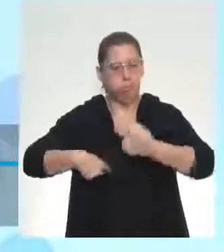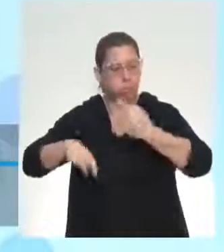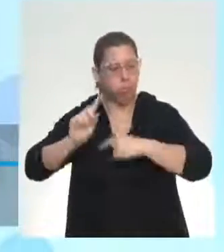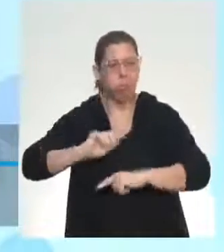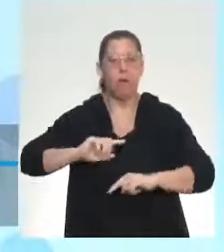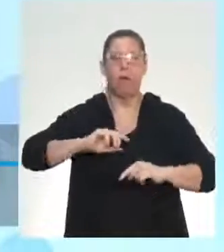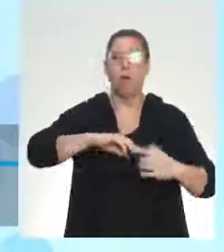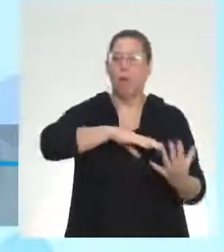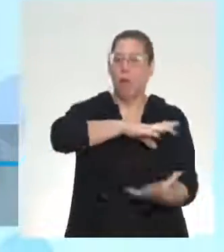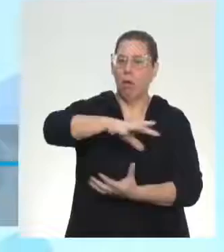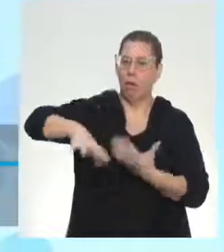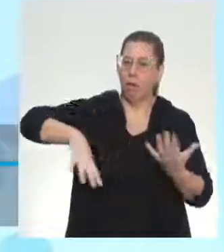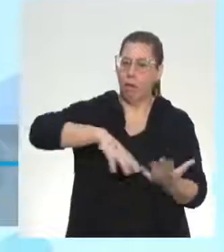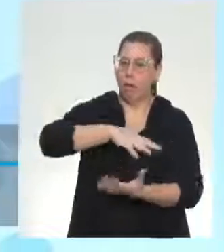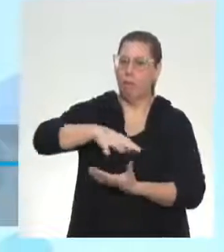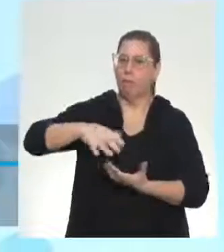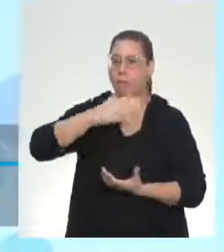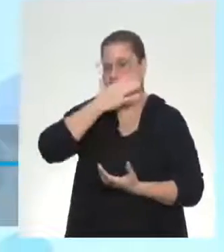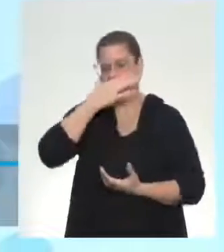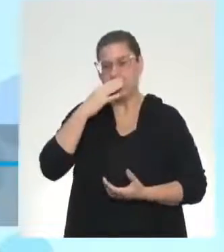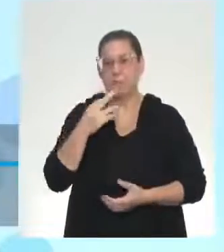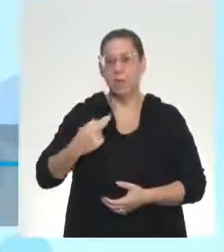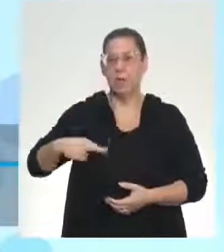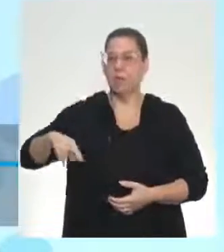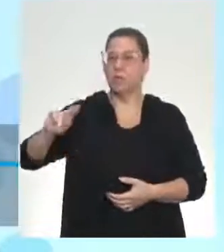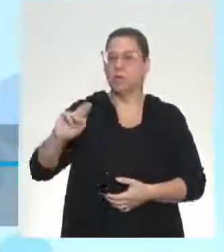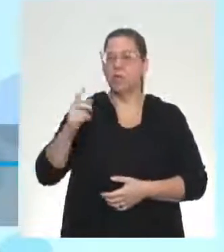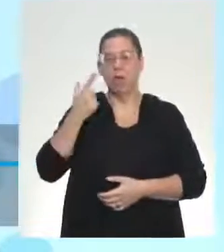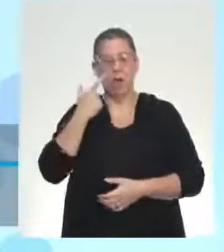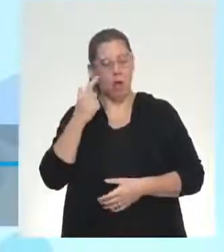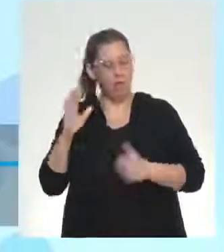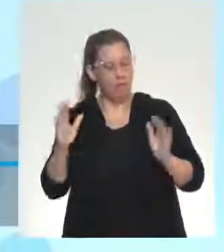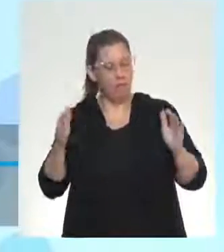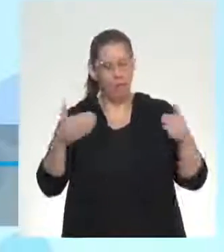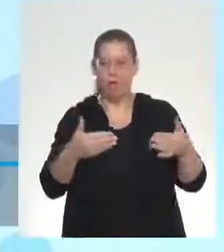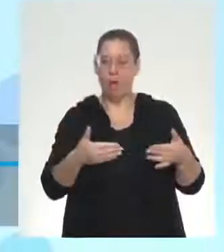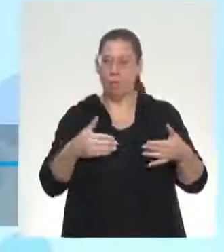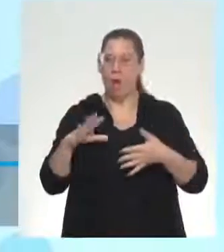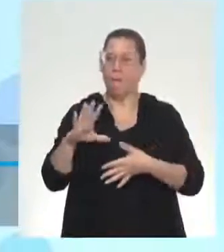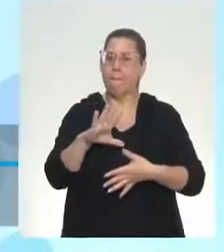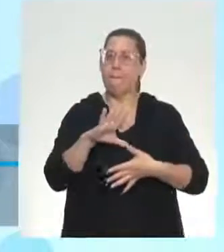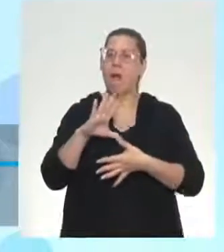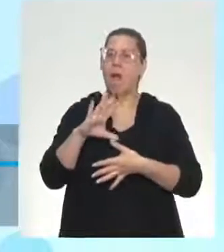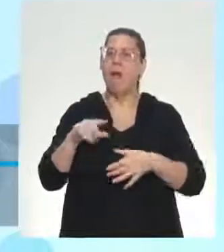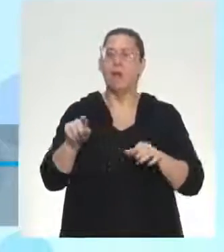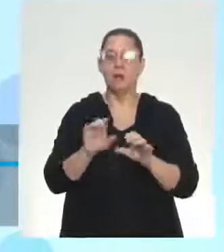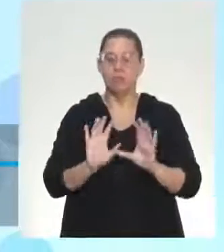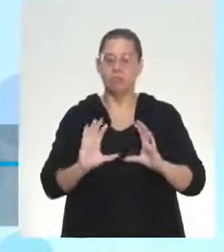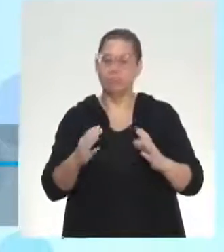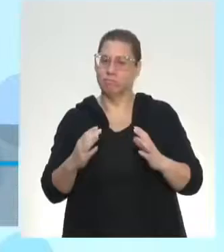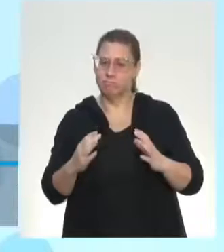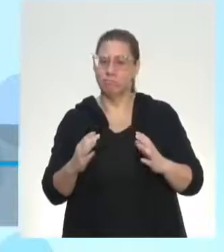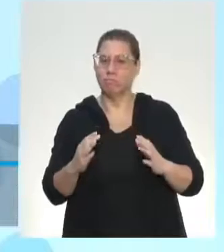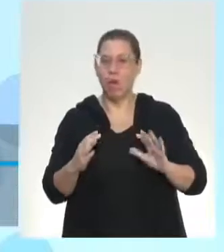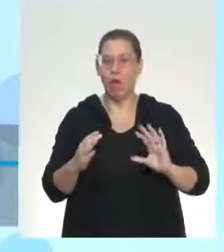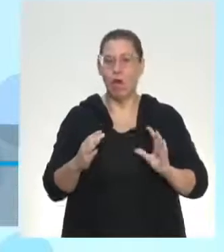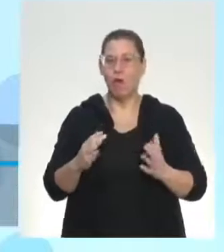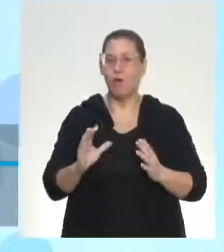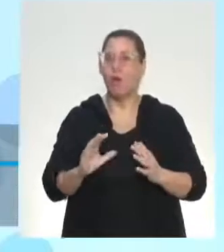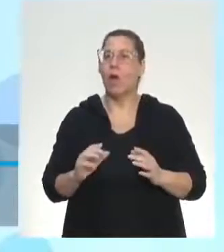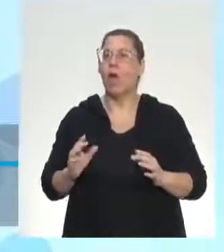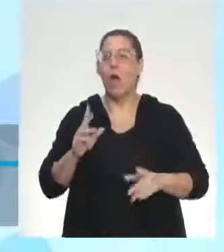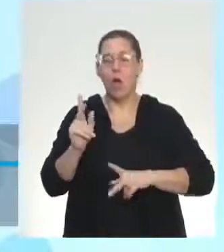protestante. Agora, vamos olhar aqui mais para a América, para o continente africano, para os